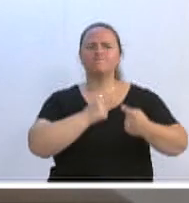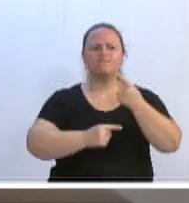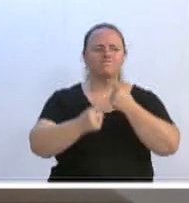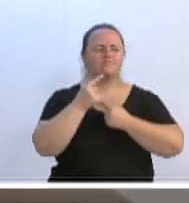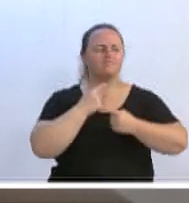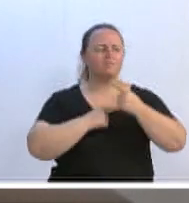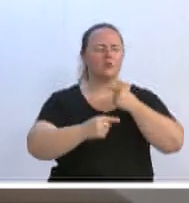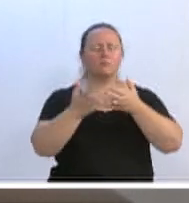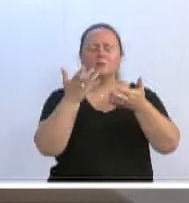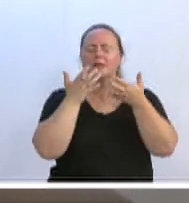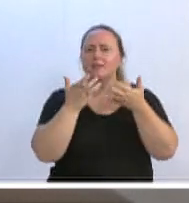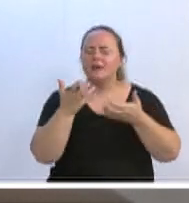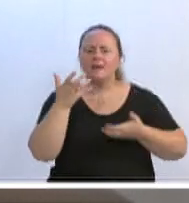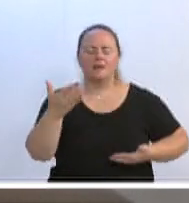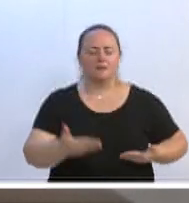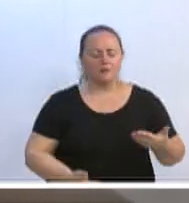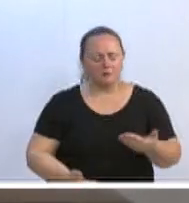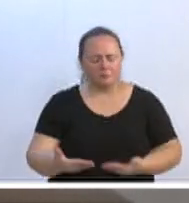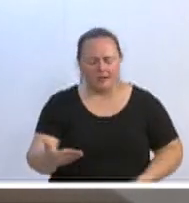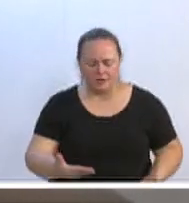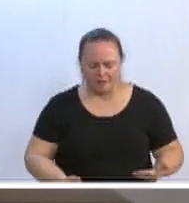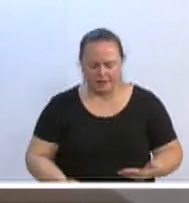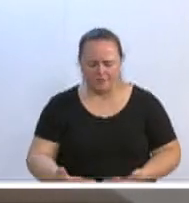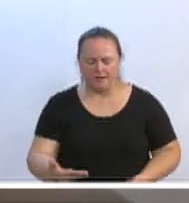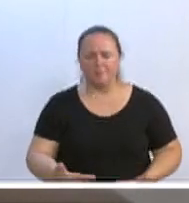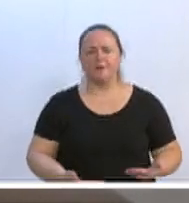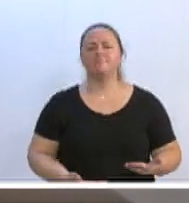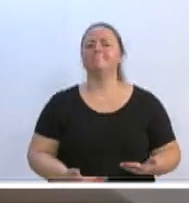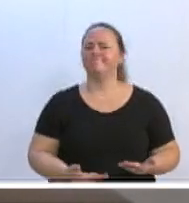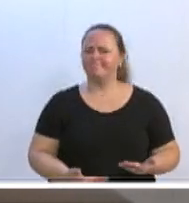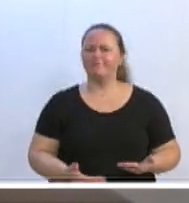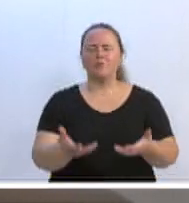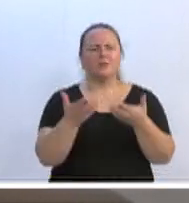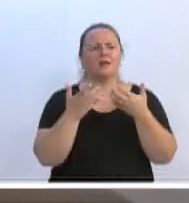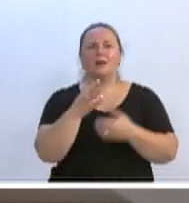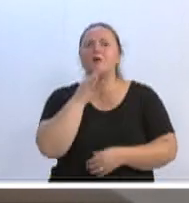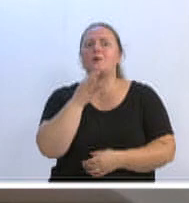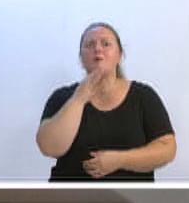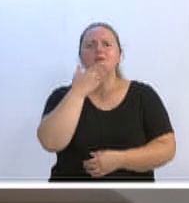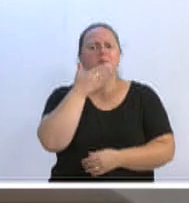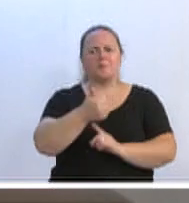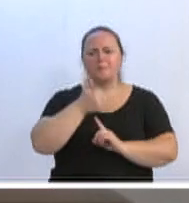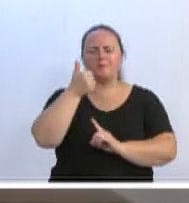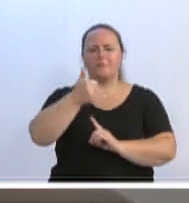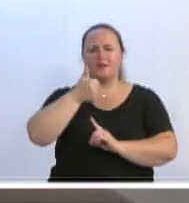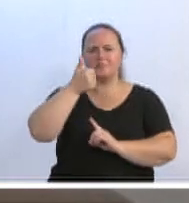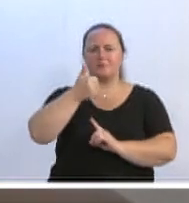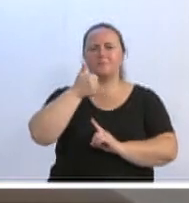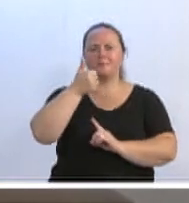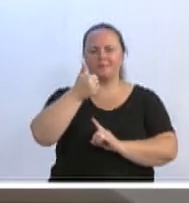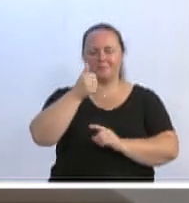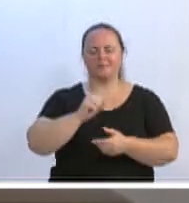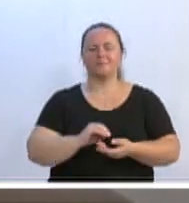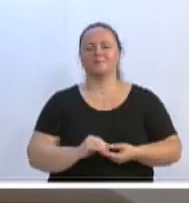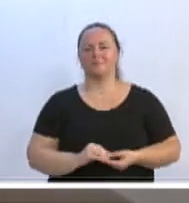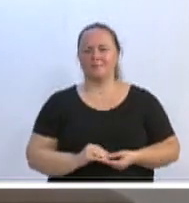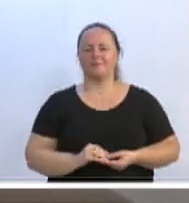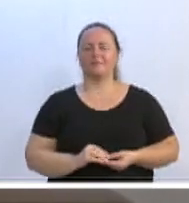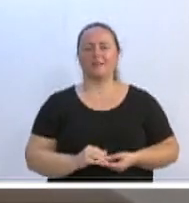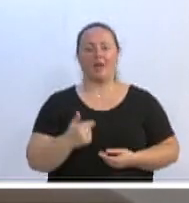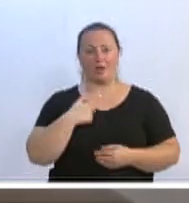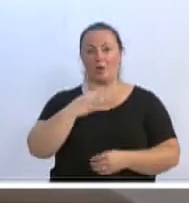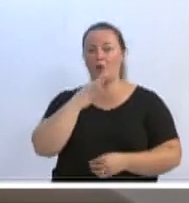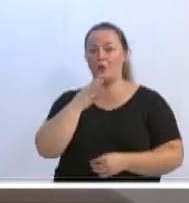Deus. Um desejo de conhecê-lo melhor. E quando eu conheci esse